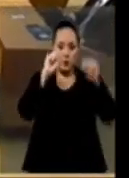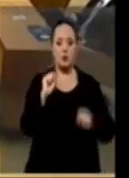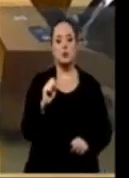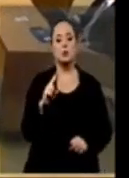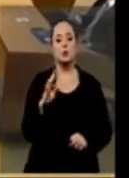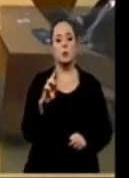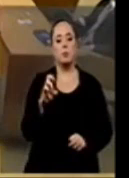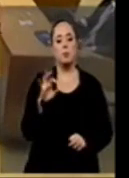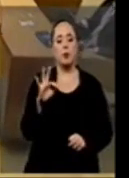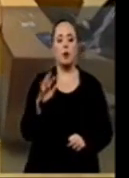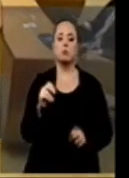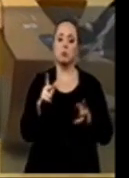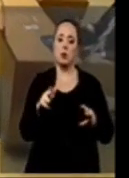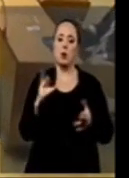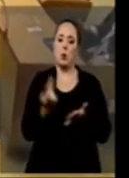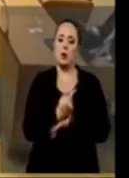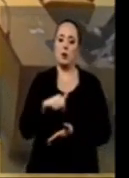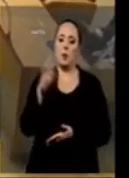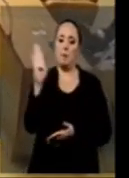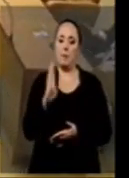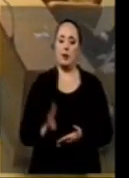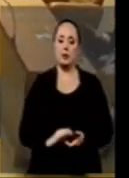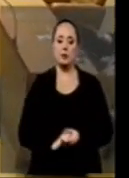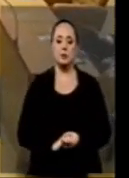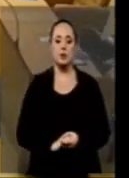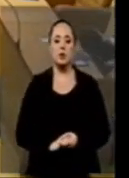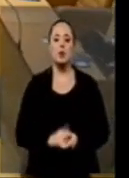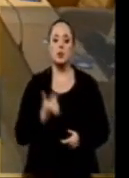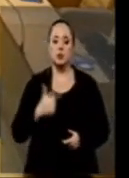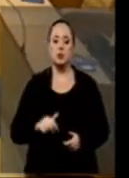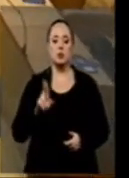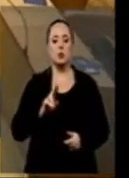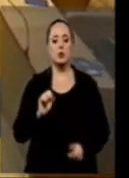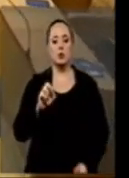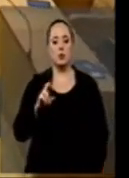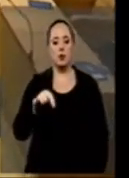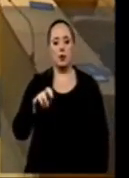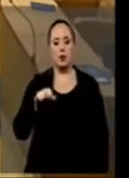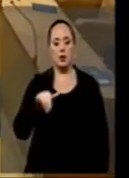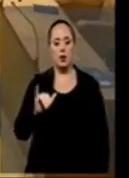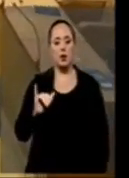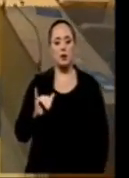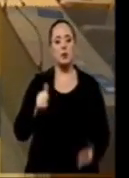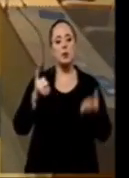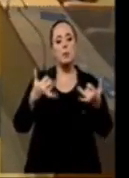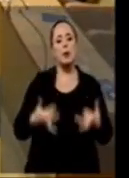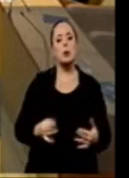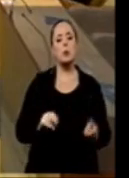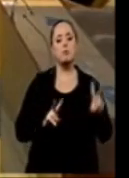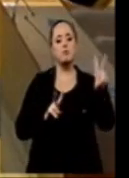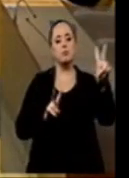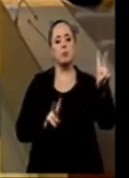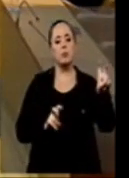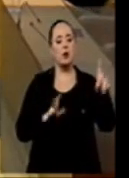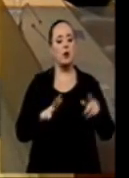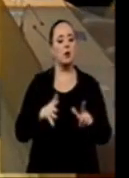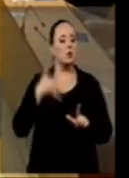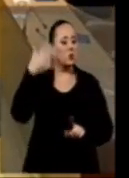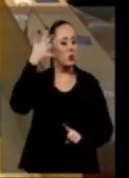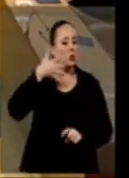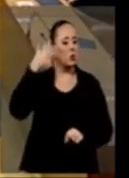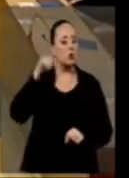brasil mais uma vez cito josé sarney sábias palavras dele em discurso proferido nesta